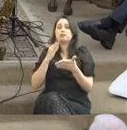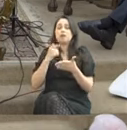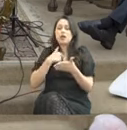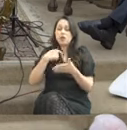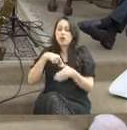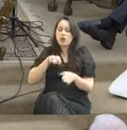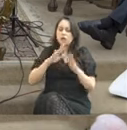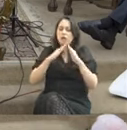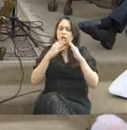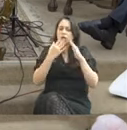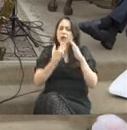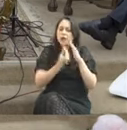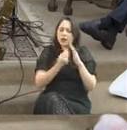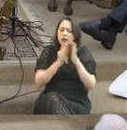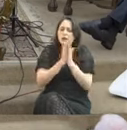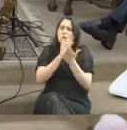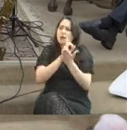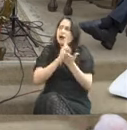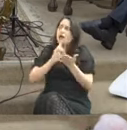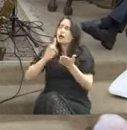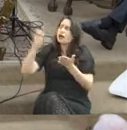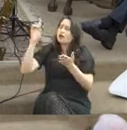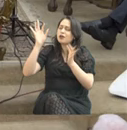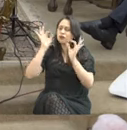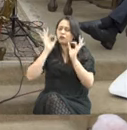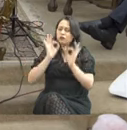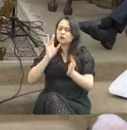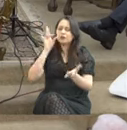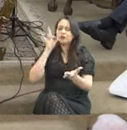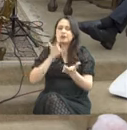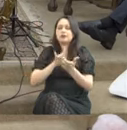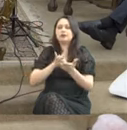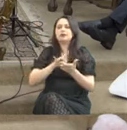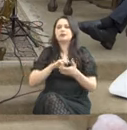ouvir a palavra de Deus.